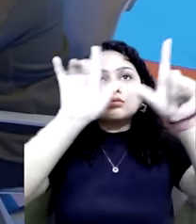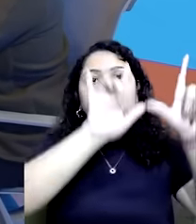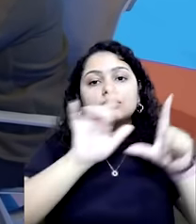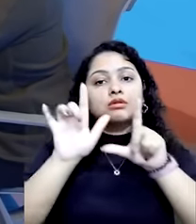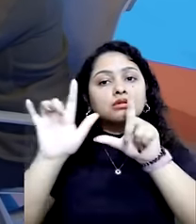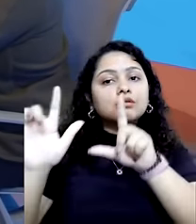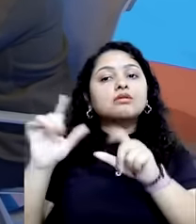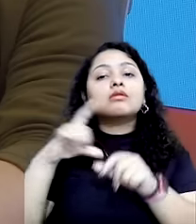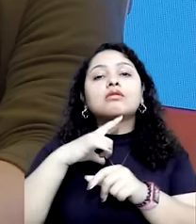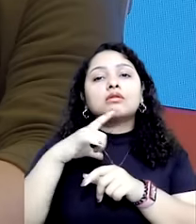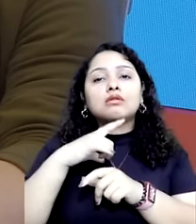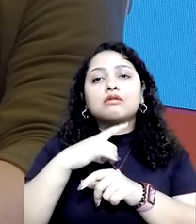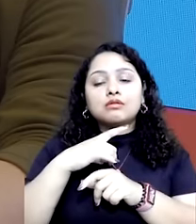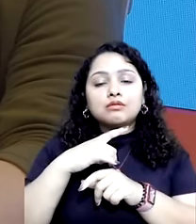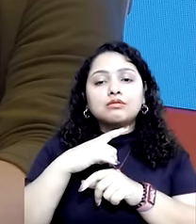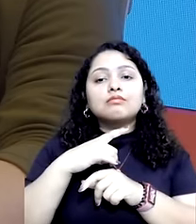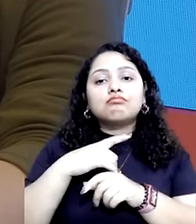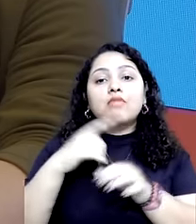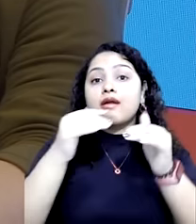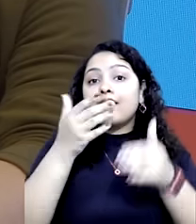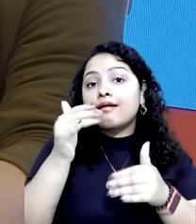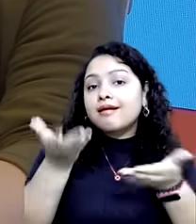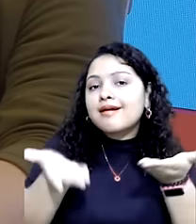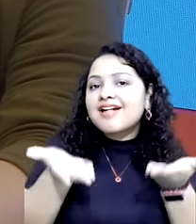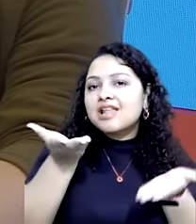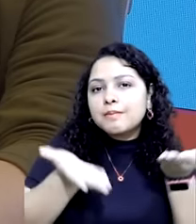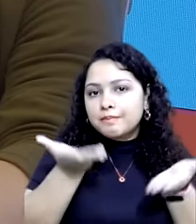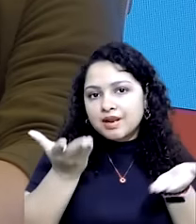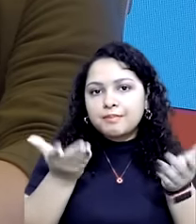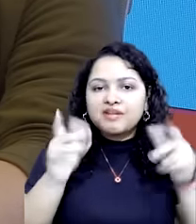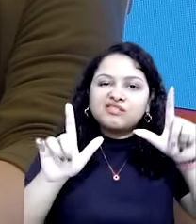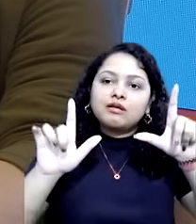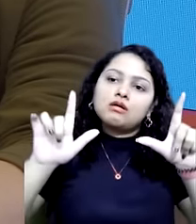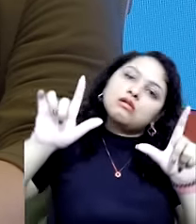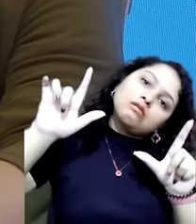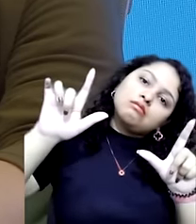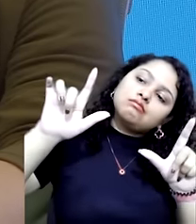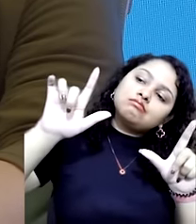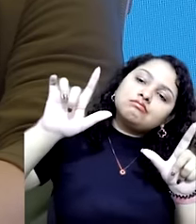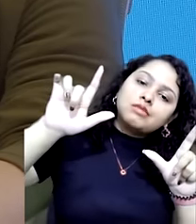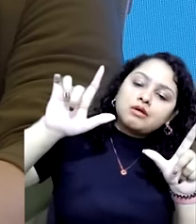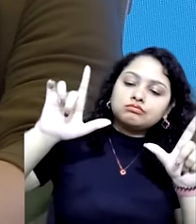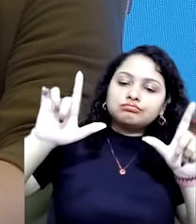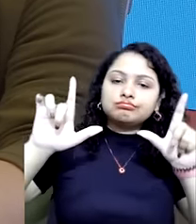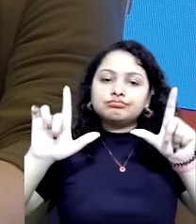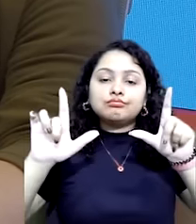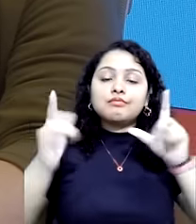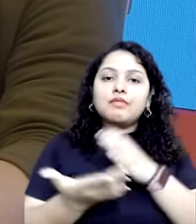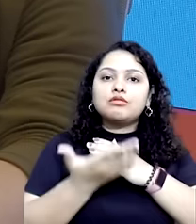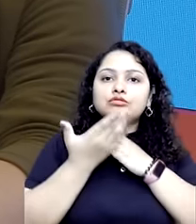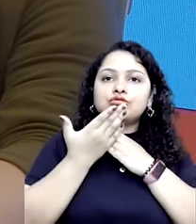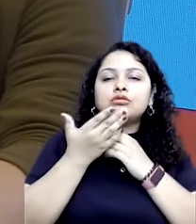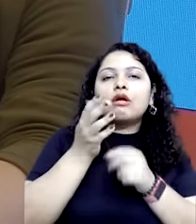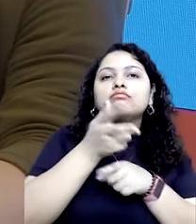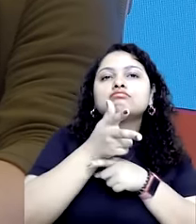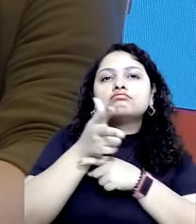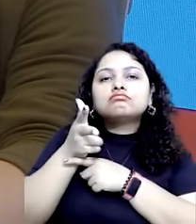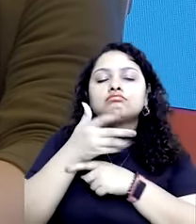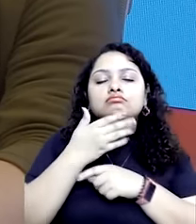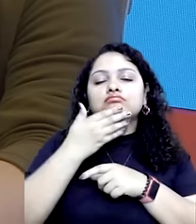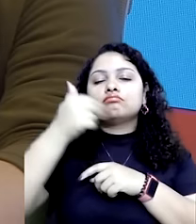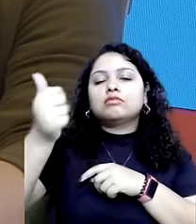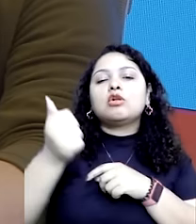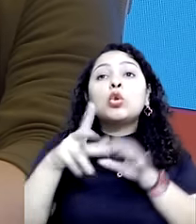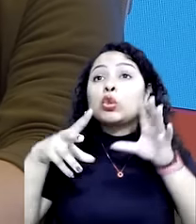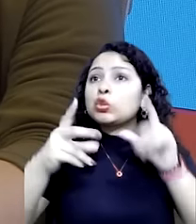muitas vezes até né eu falo assim equilibrar a imagem para que não fique torta então linhas de grade também é muito legal todo celular tem esse recurso